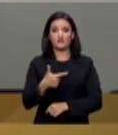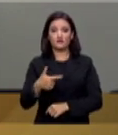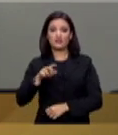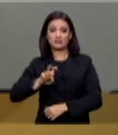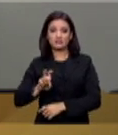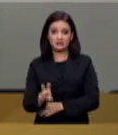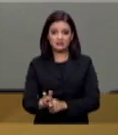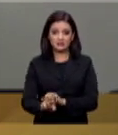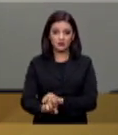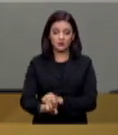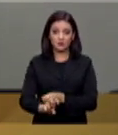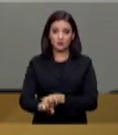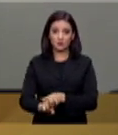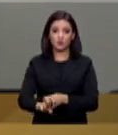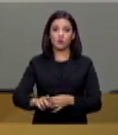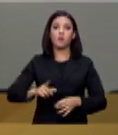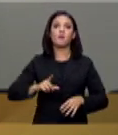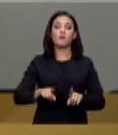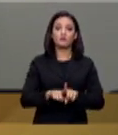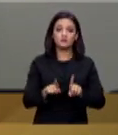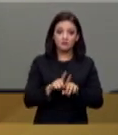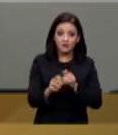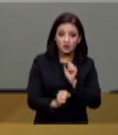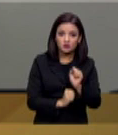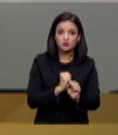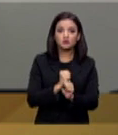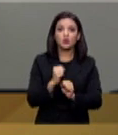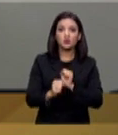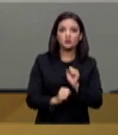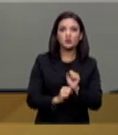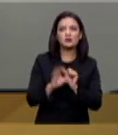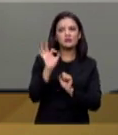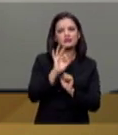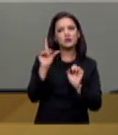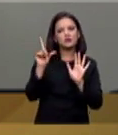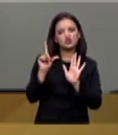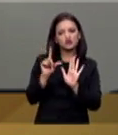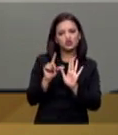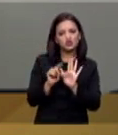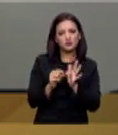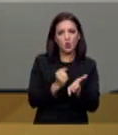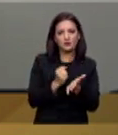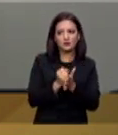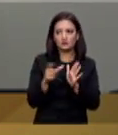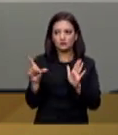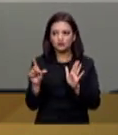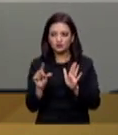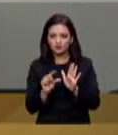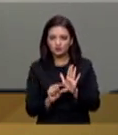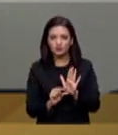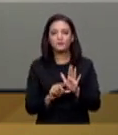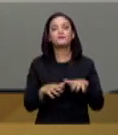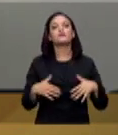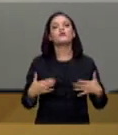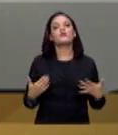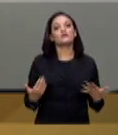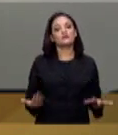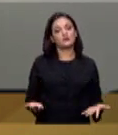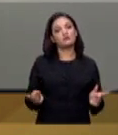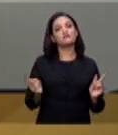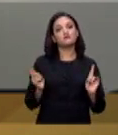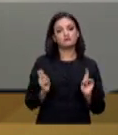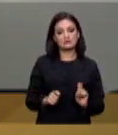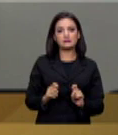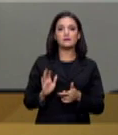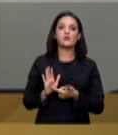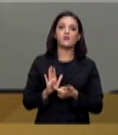a percentuais anuais diminuir a contratação, dá, portanto, o testemunho